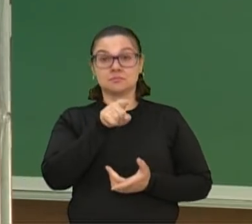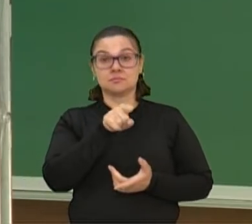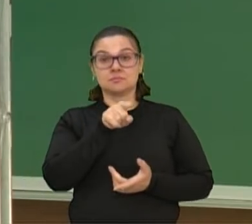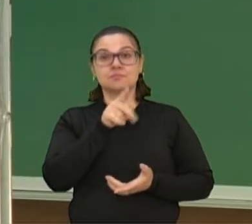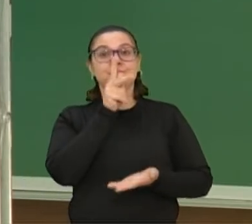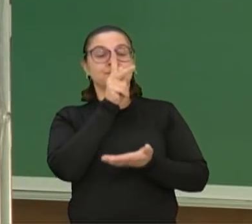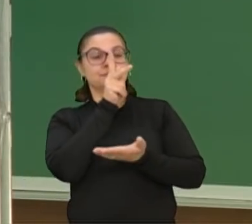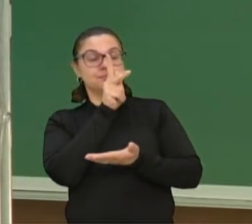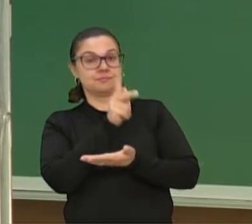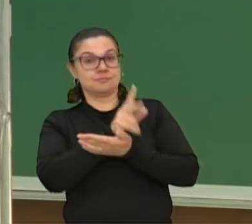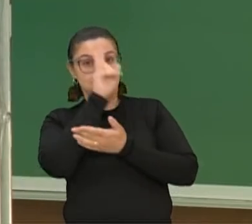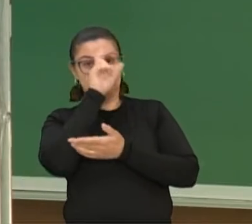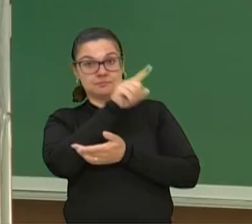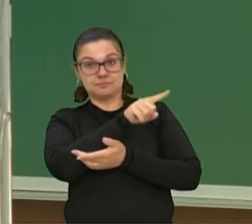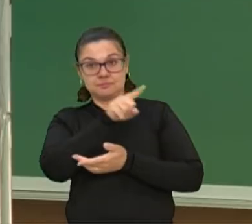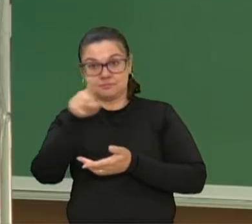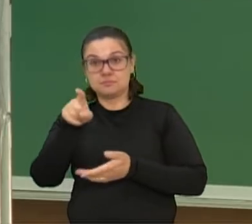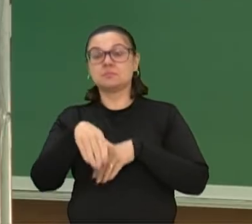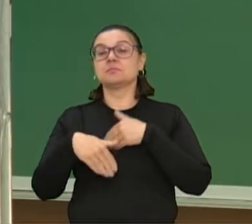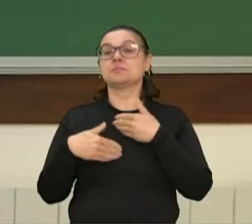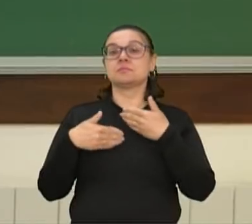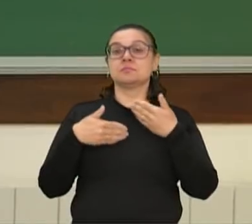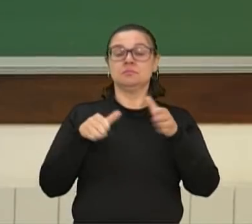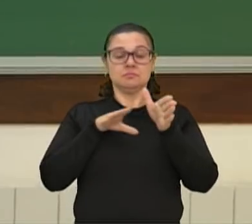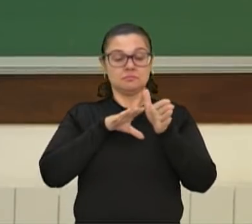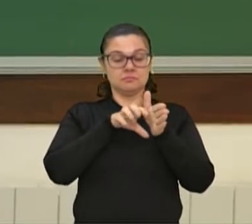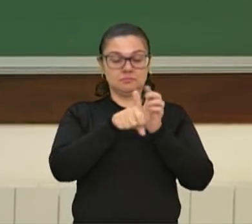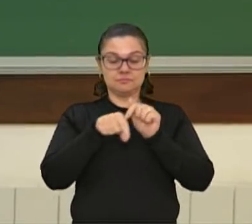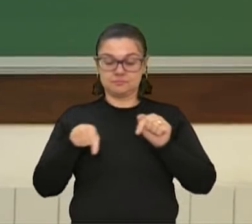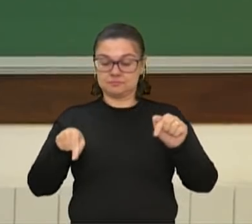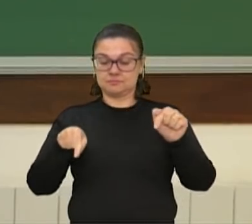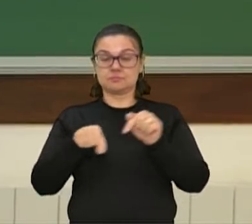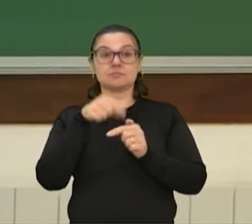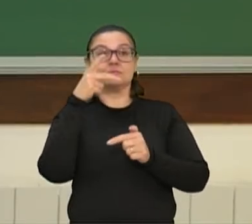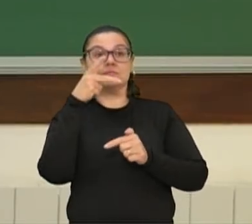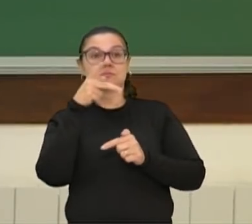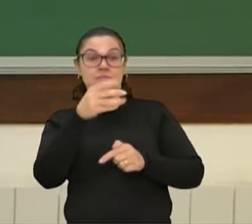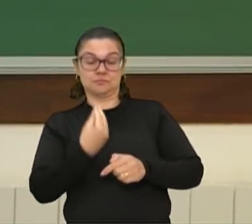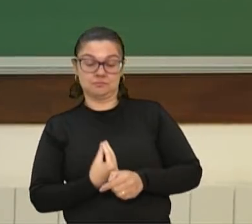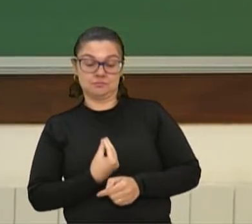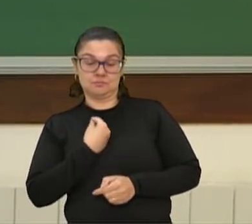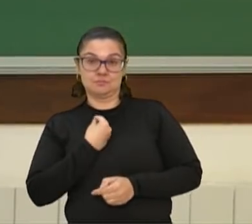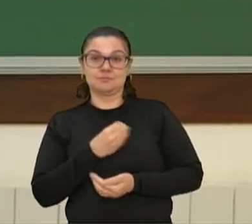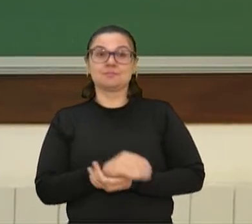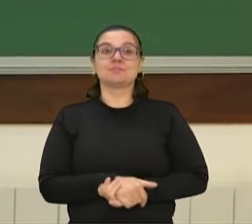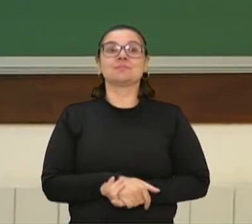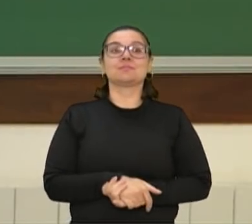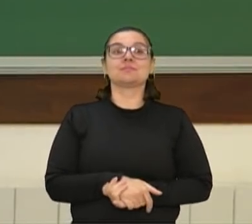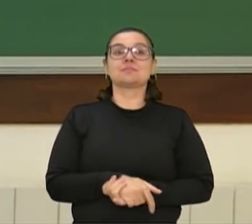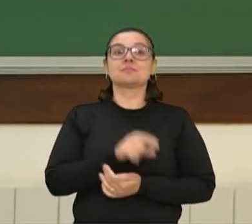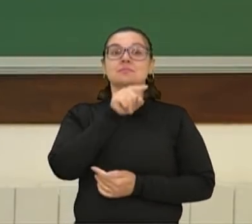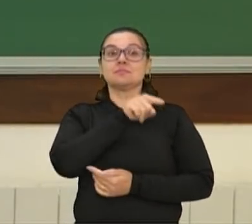Lembremos sempre, tem que responder lá o Class 1 para garantir a sua presença.